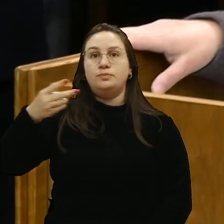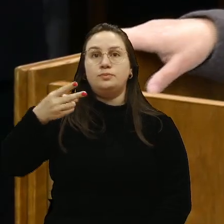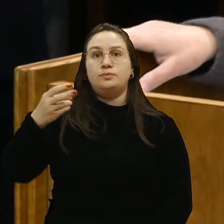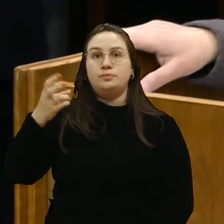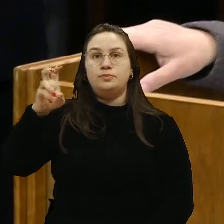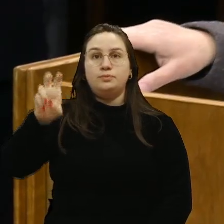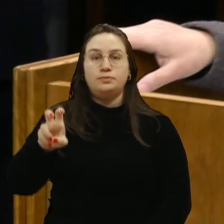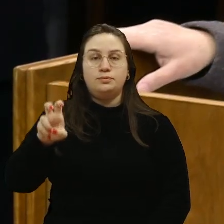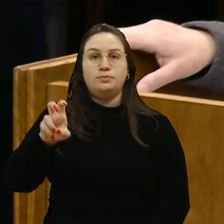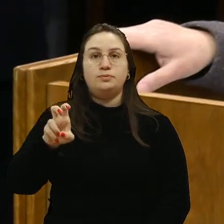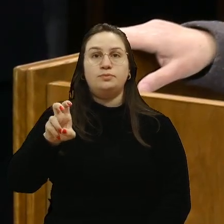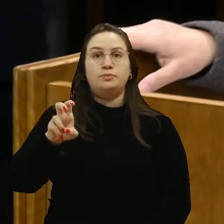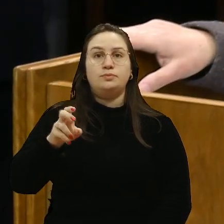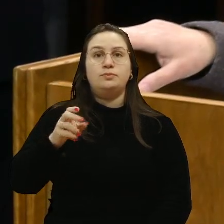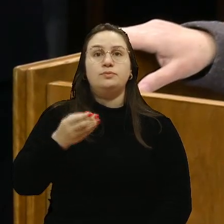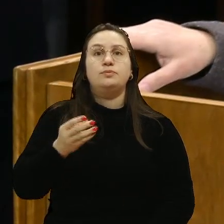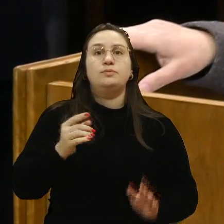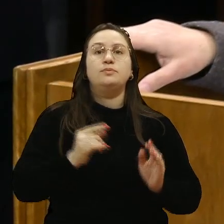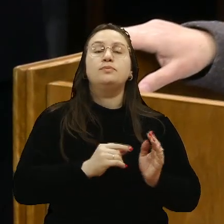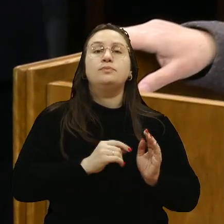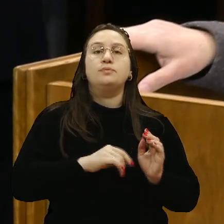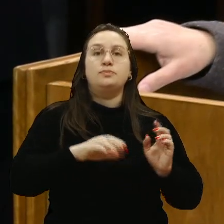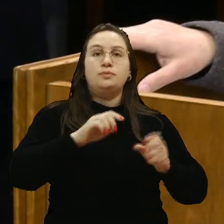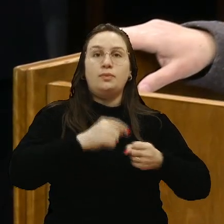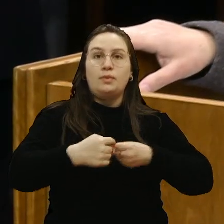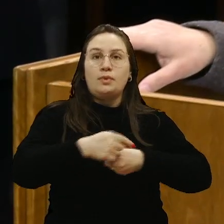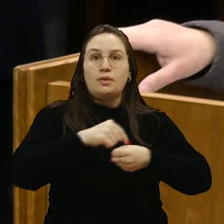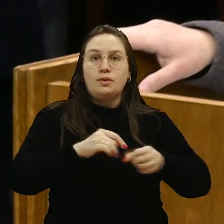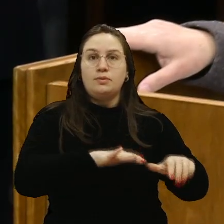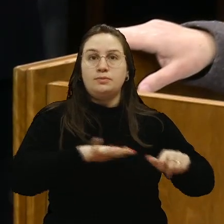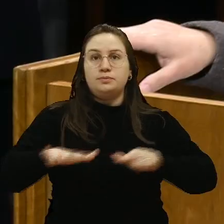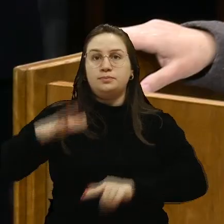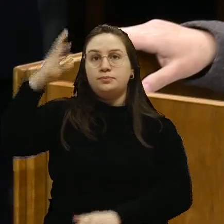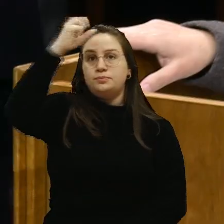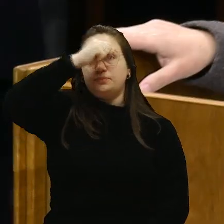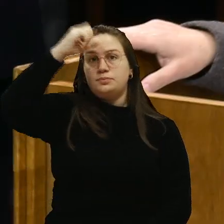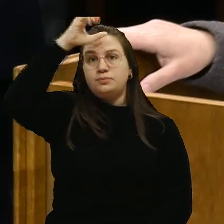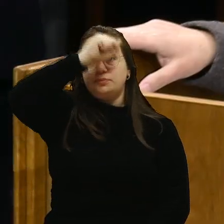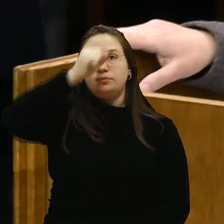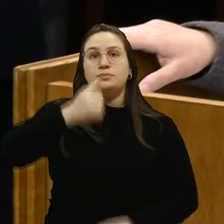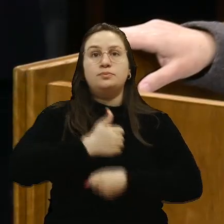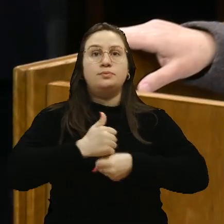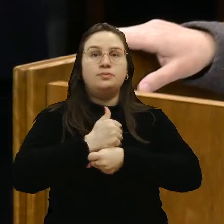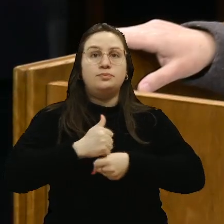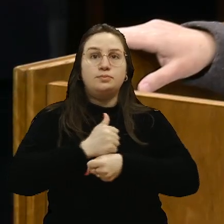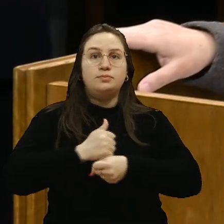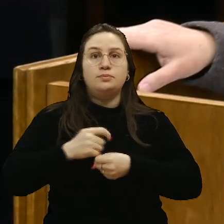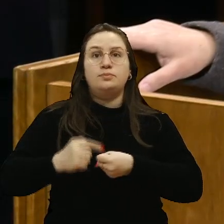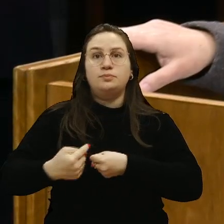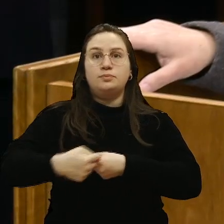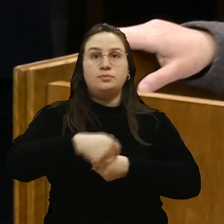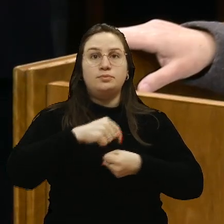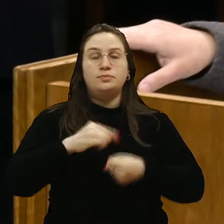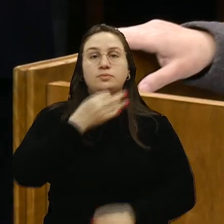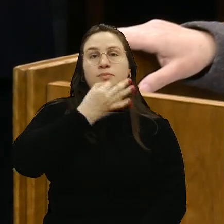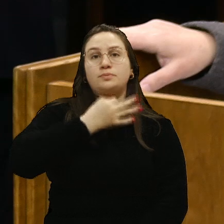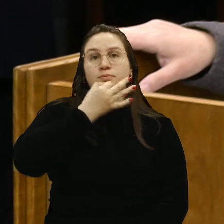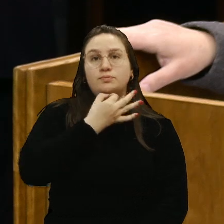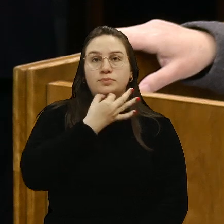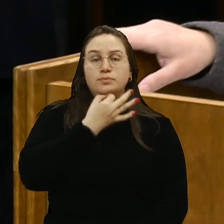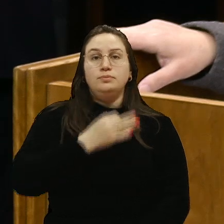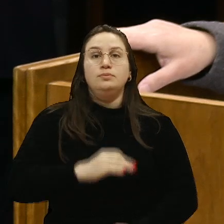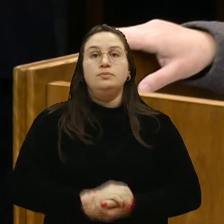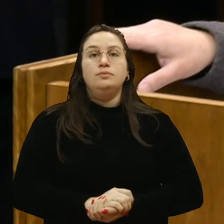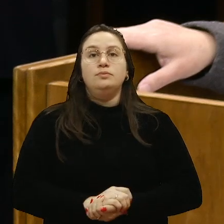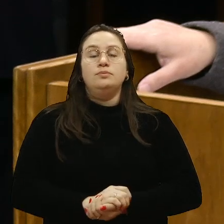263/2025, que institui a Semana Municipal de Aprendizagem Profissional no município de Caxias do Sul.